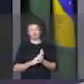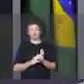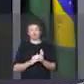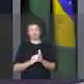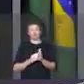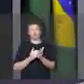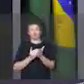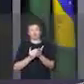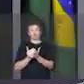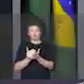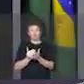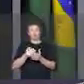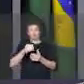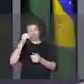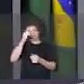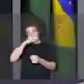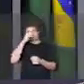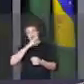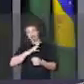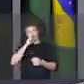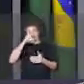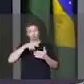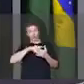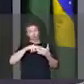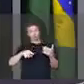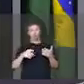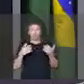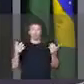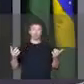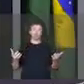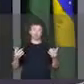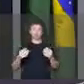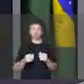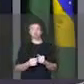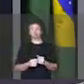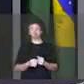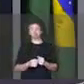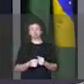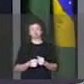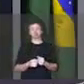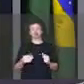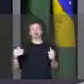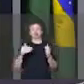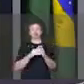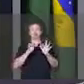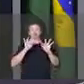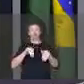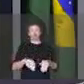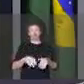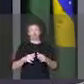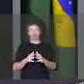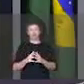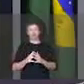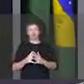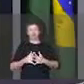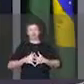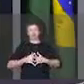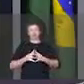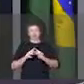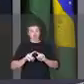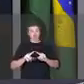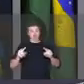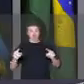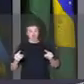começou abusivo, nulo, e foi nulo e abusivo até o fim. Mas,